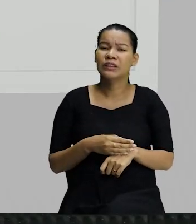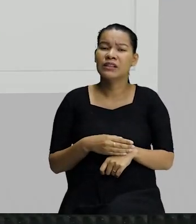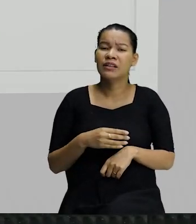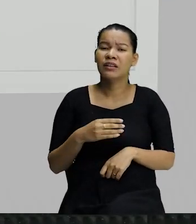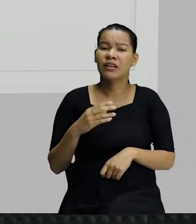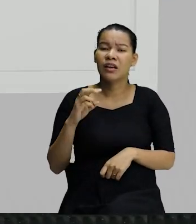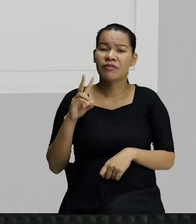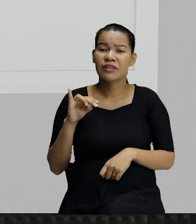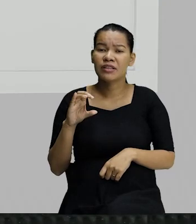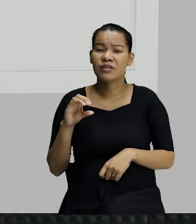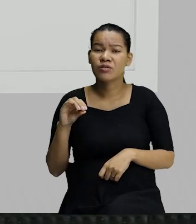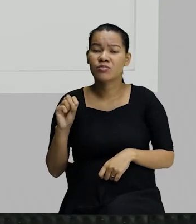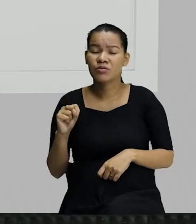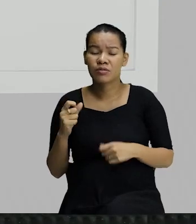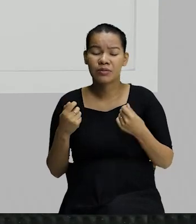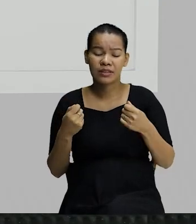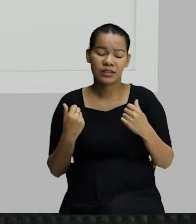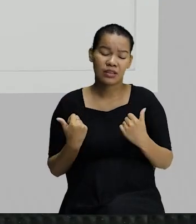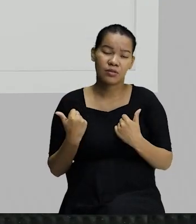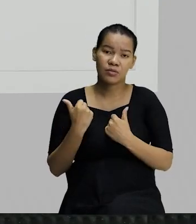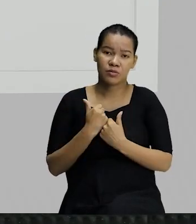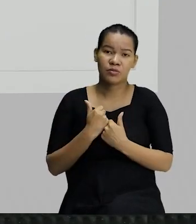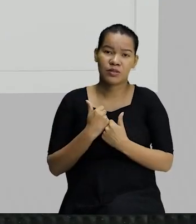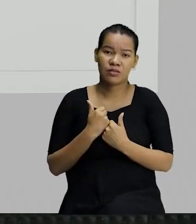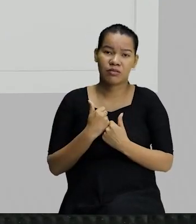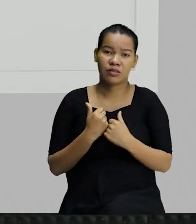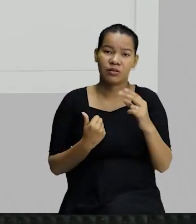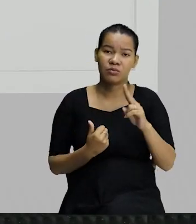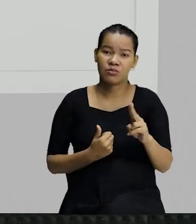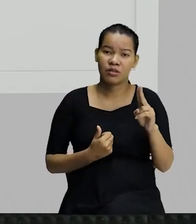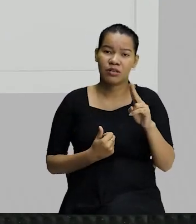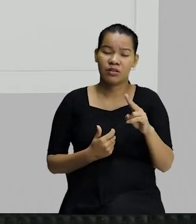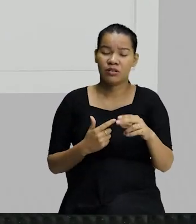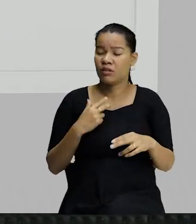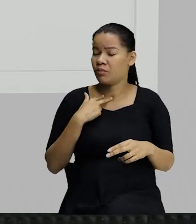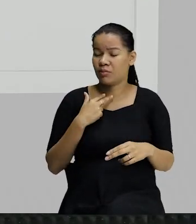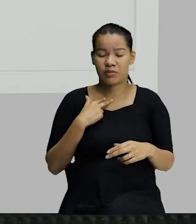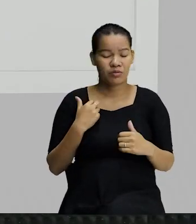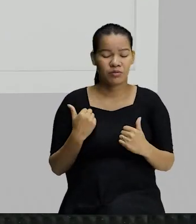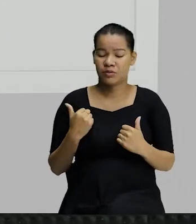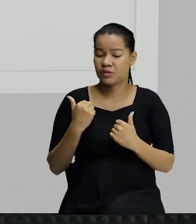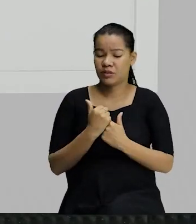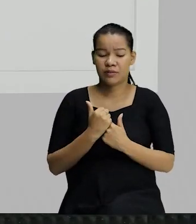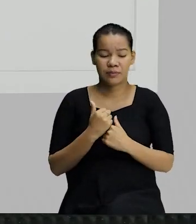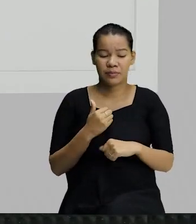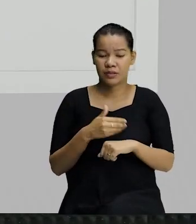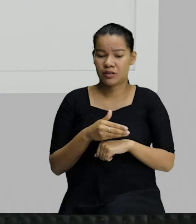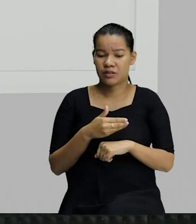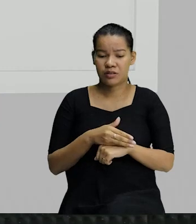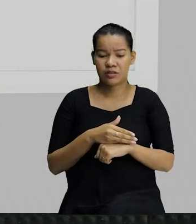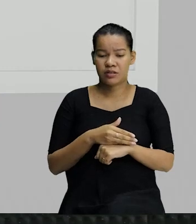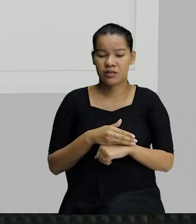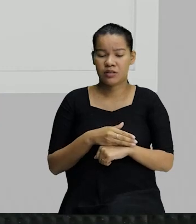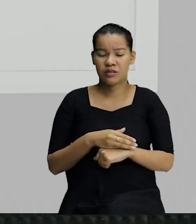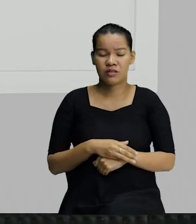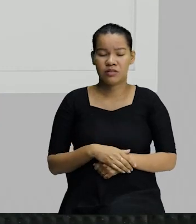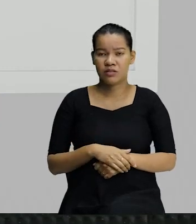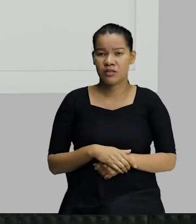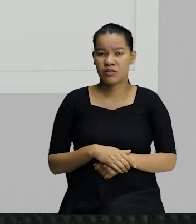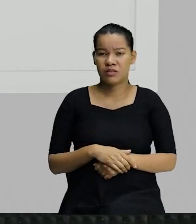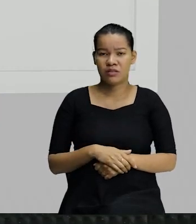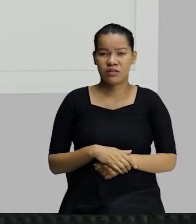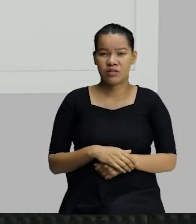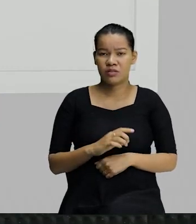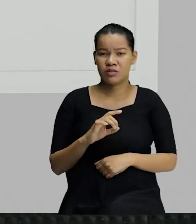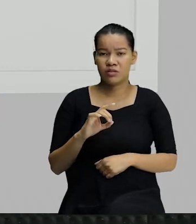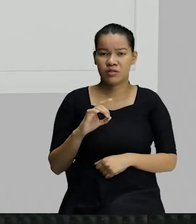para substituí-los, certo? Eu não posso substituir práticas consideradas viciosas somente